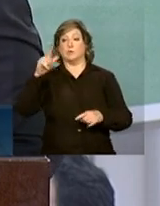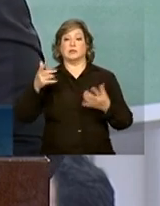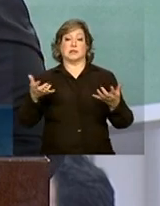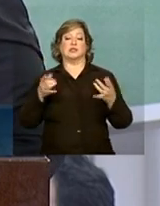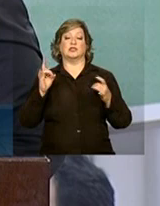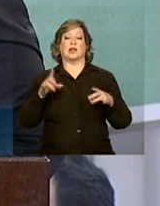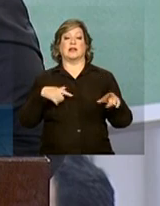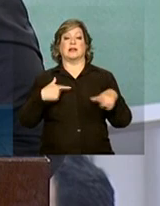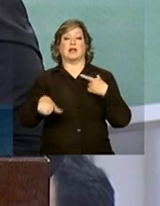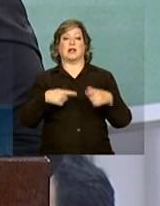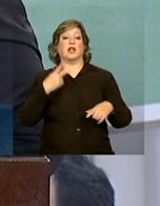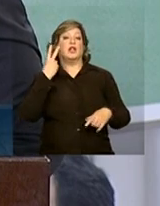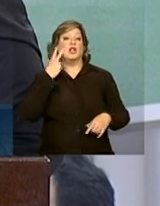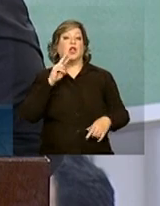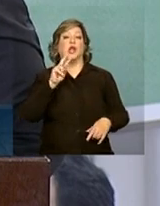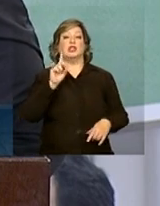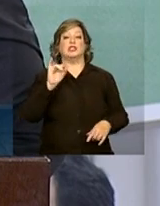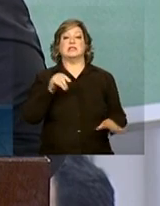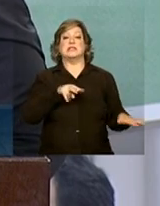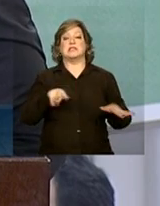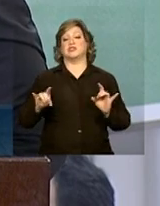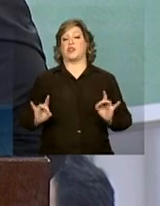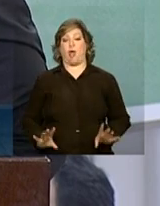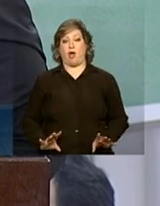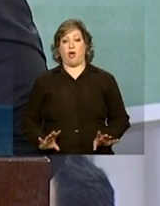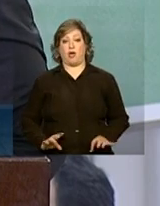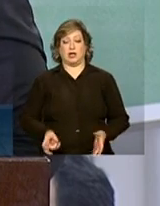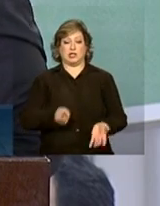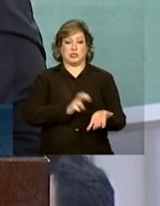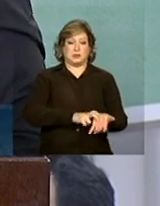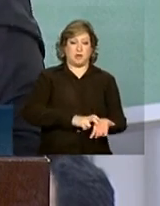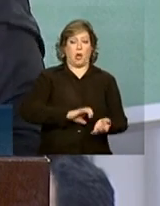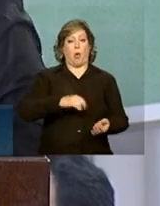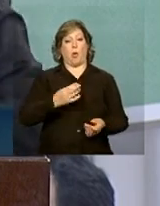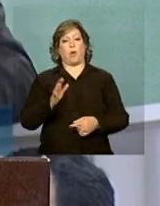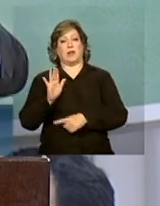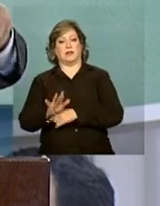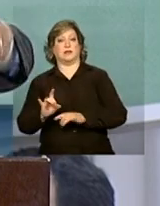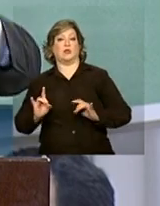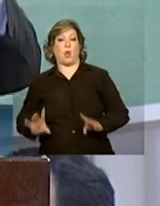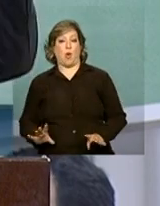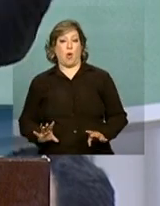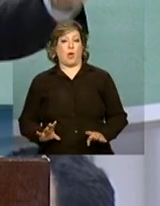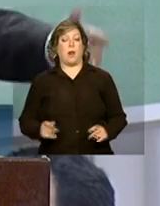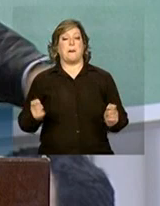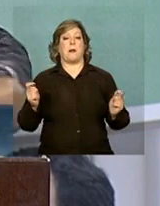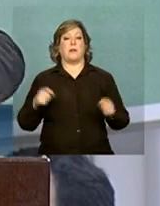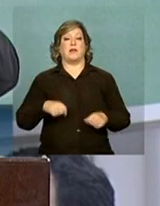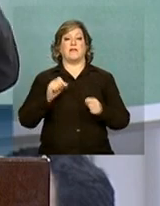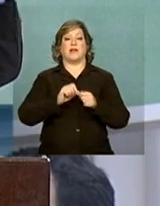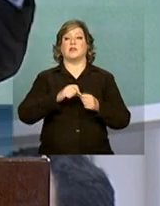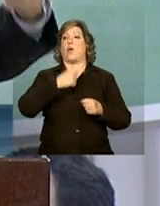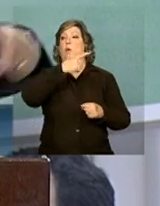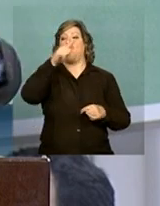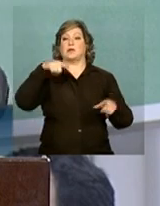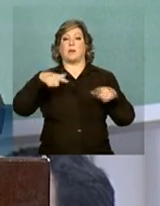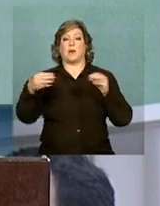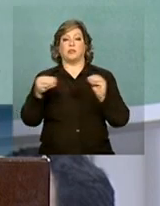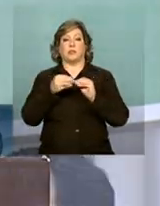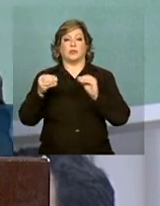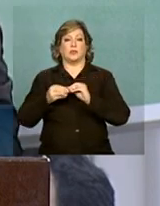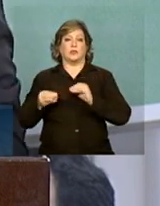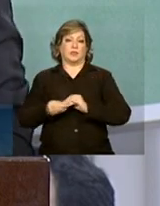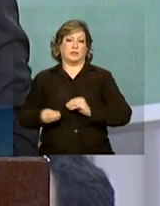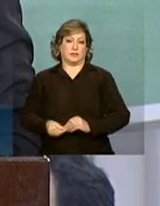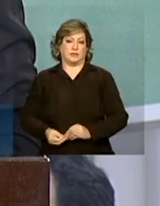apenas trabalhar 2 dias por semana, um expediente de manhã ou de tarde, para poder dar outros expedientes em outros municípios, ter o segundo, o